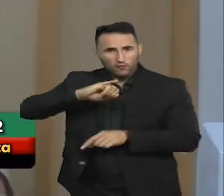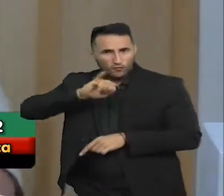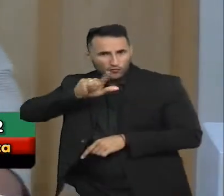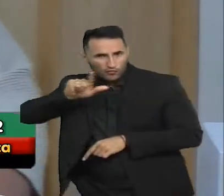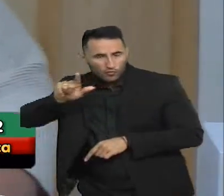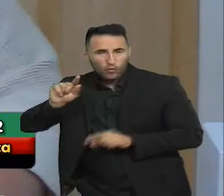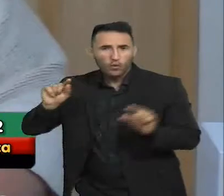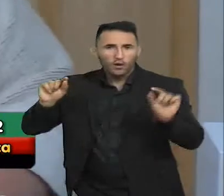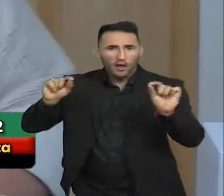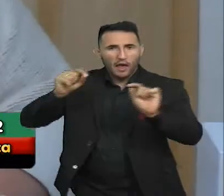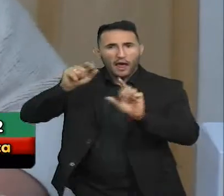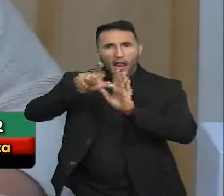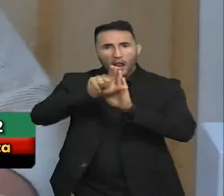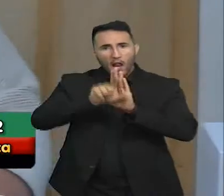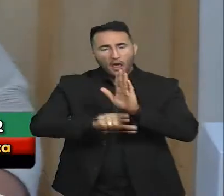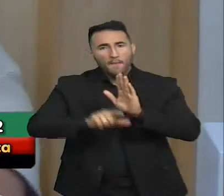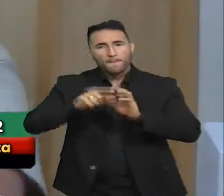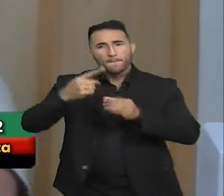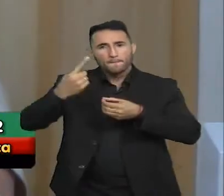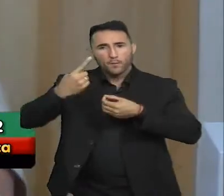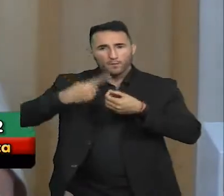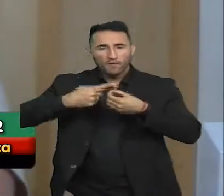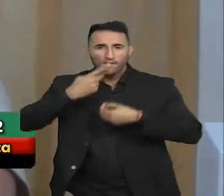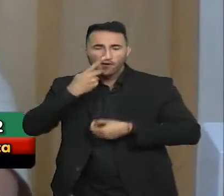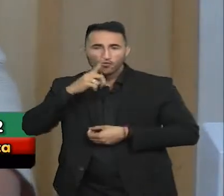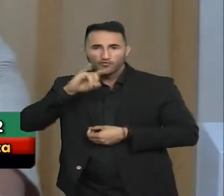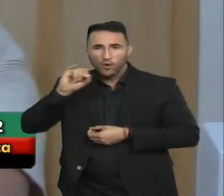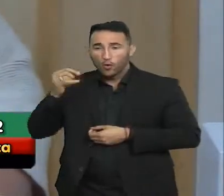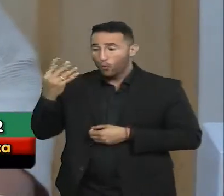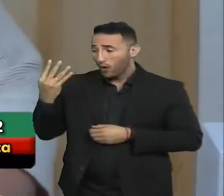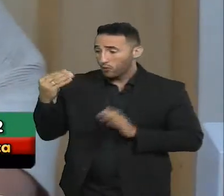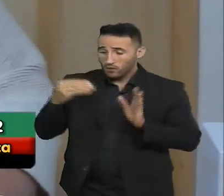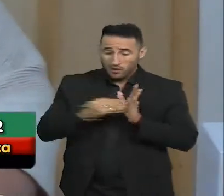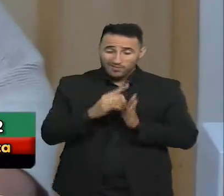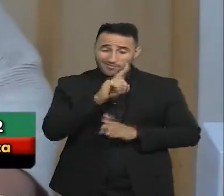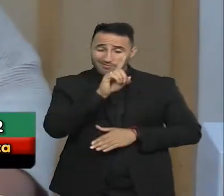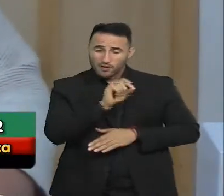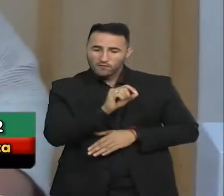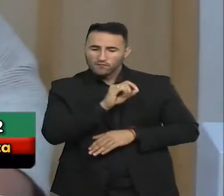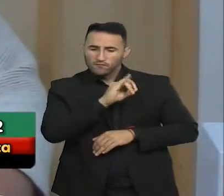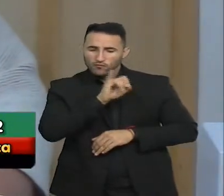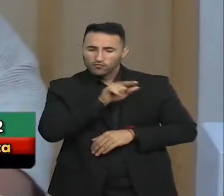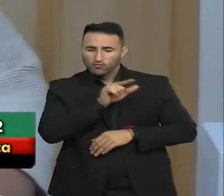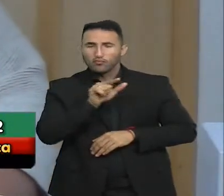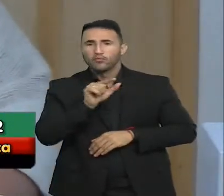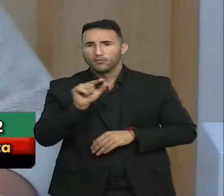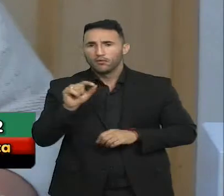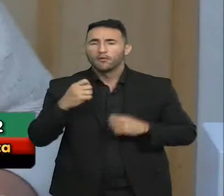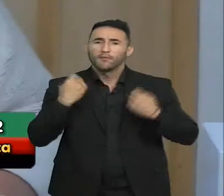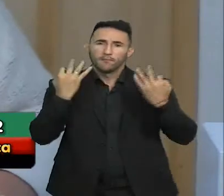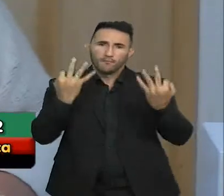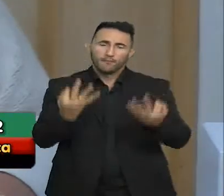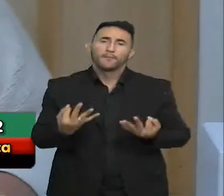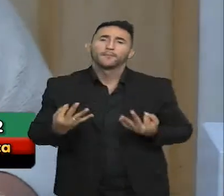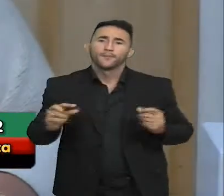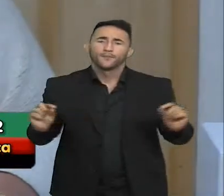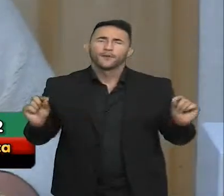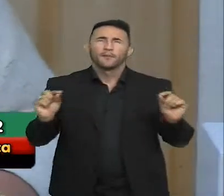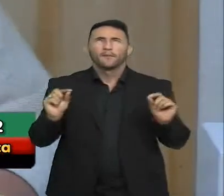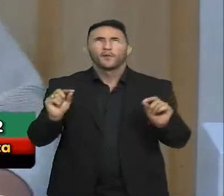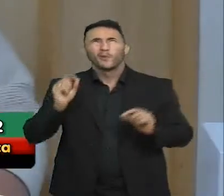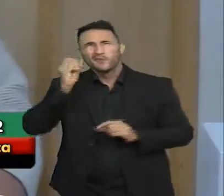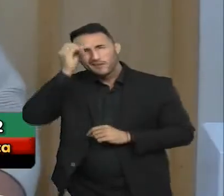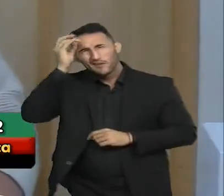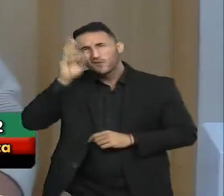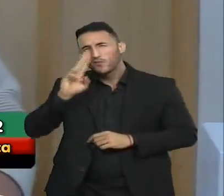a lei municipal fala do dia 4 ao dia 10 de julho, e a lei é 4785 de 2016, se não me falha